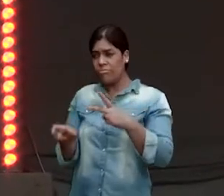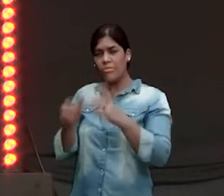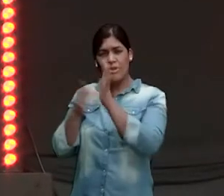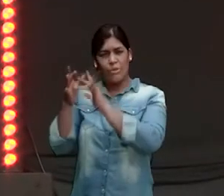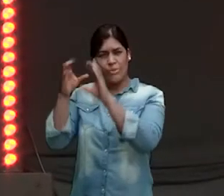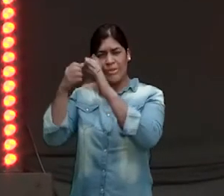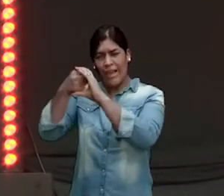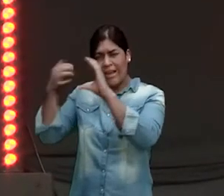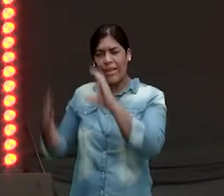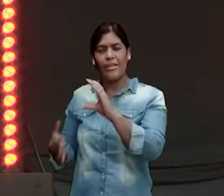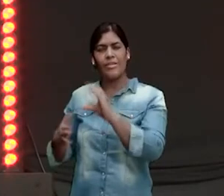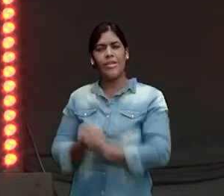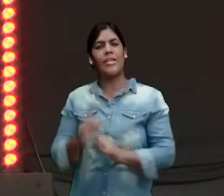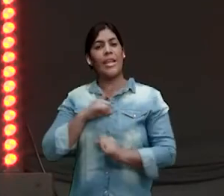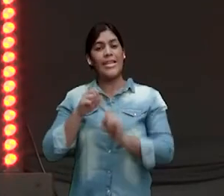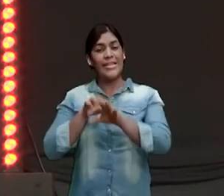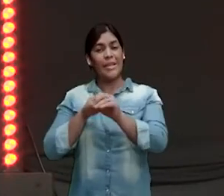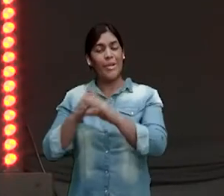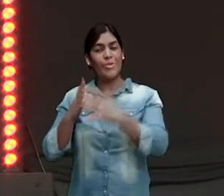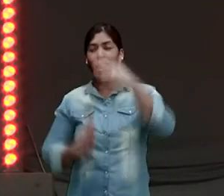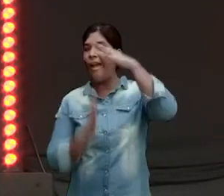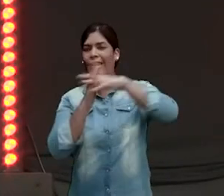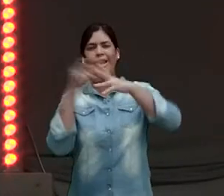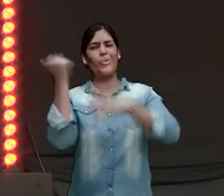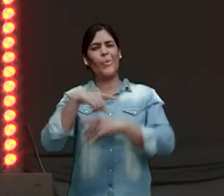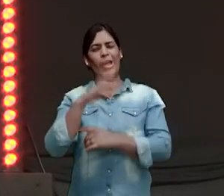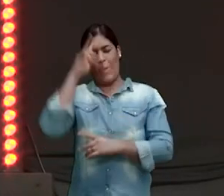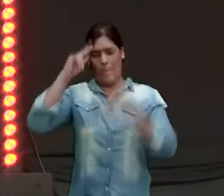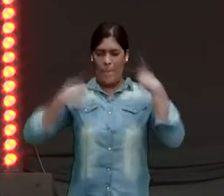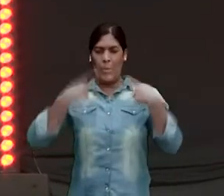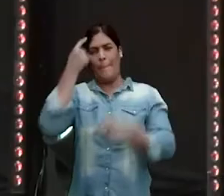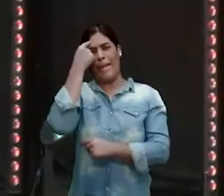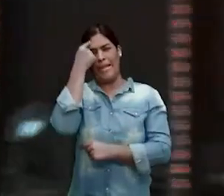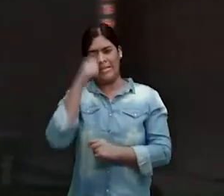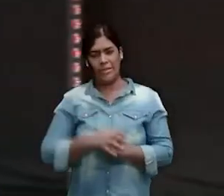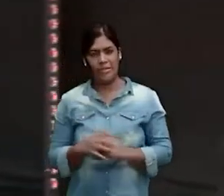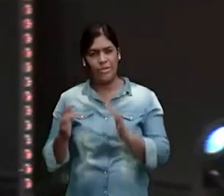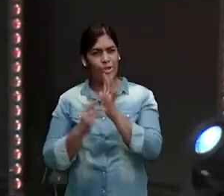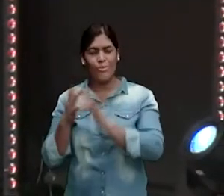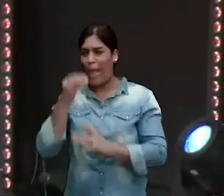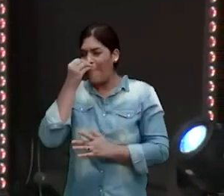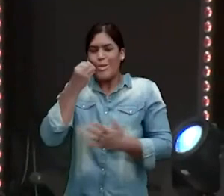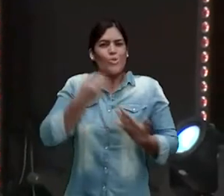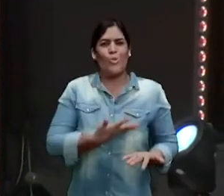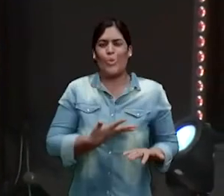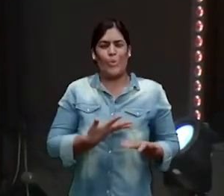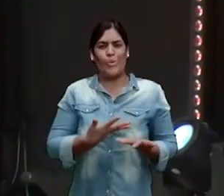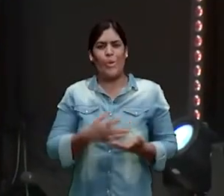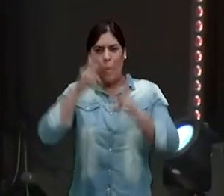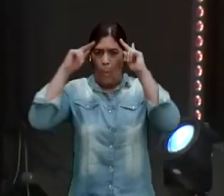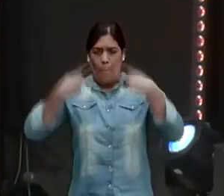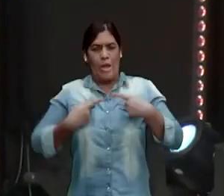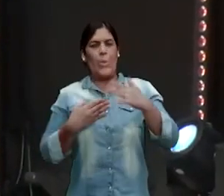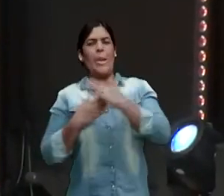ensinamentos que vão além da mente humana a Jesus é absurdo as coisas que ele fala não não não cabe na nossa mente